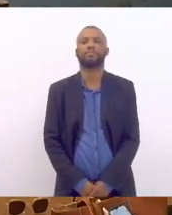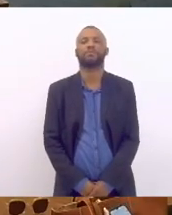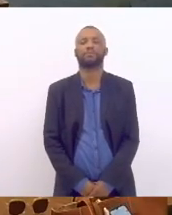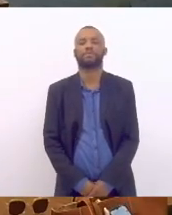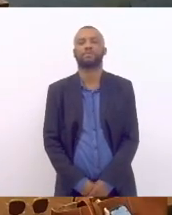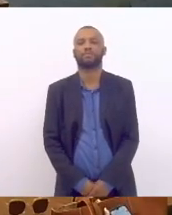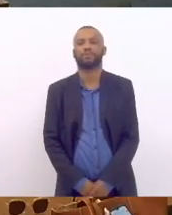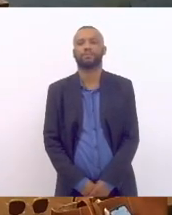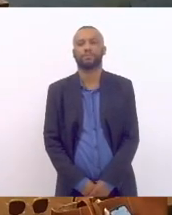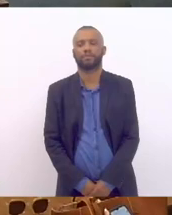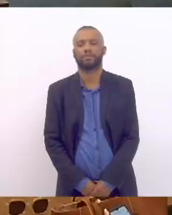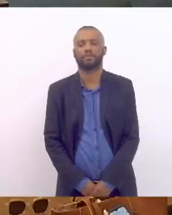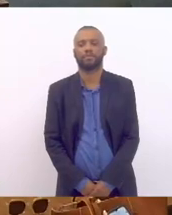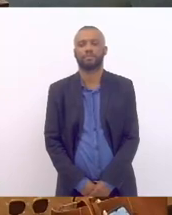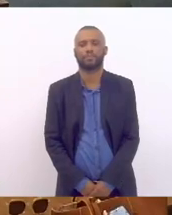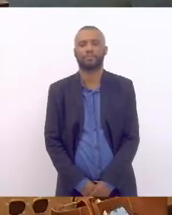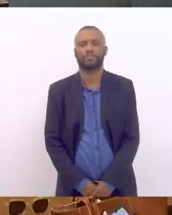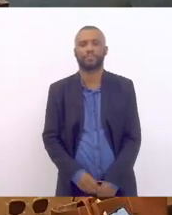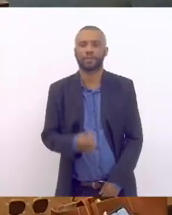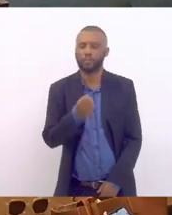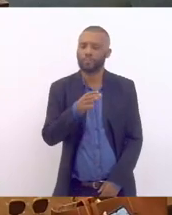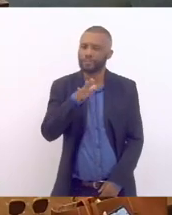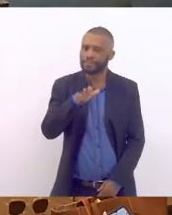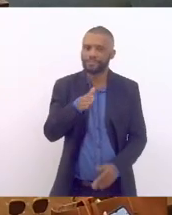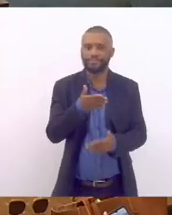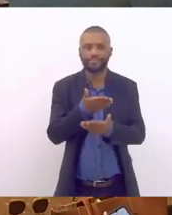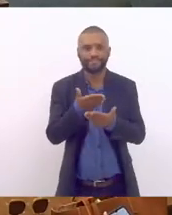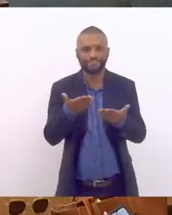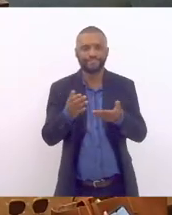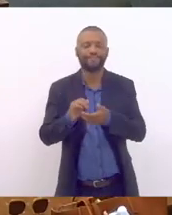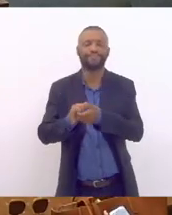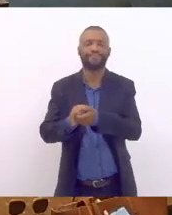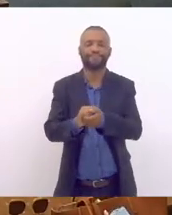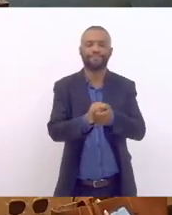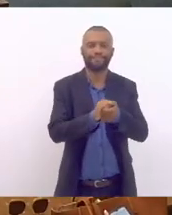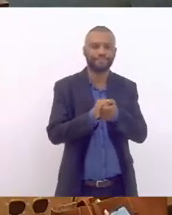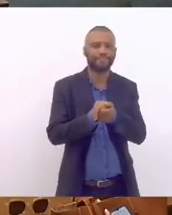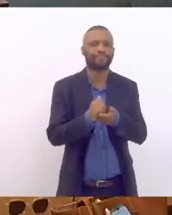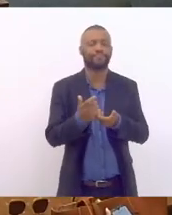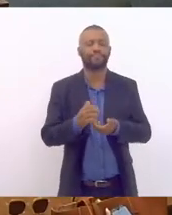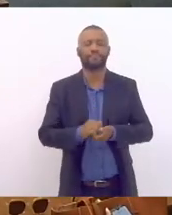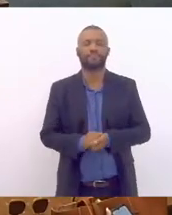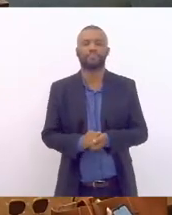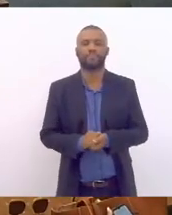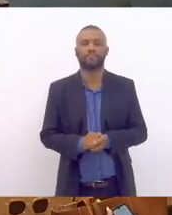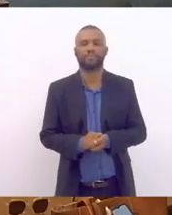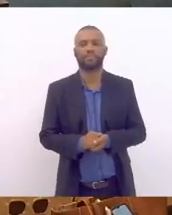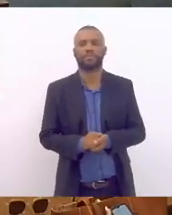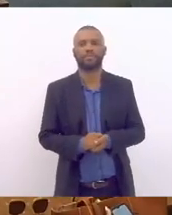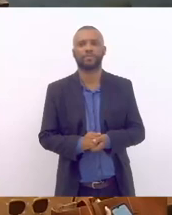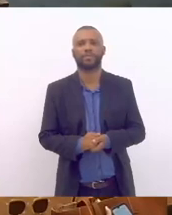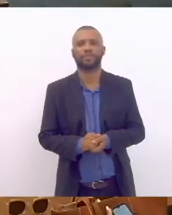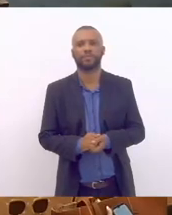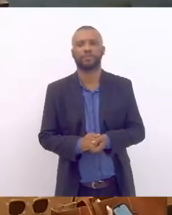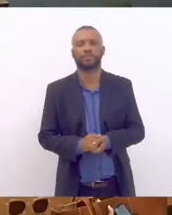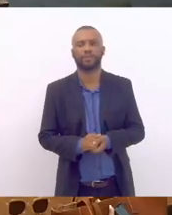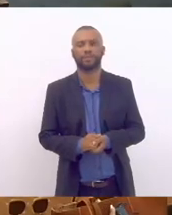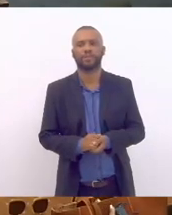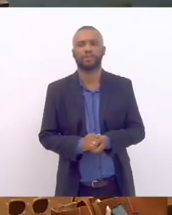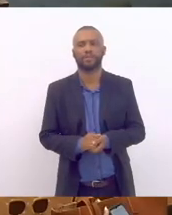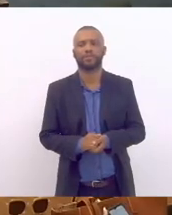Oi Mi boa tarde a todas a todos Oi e a